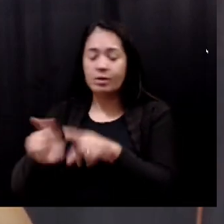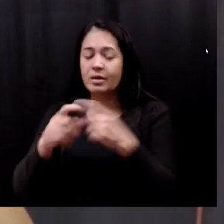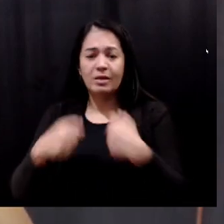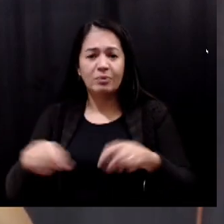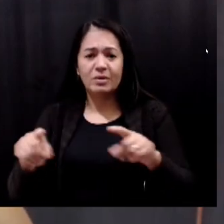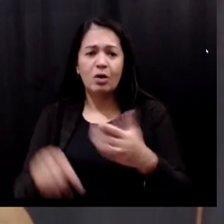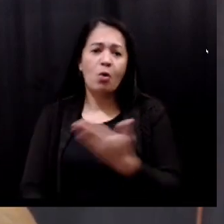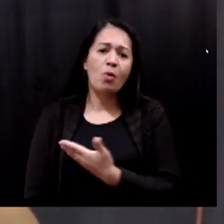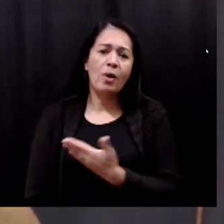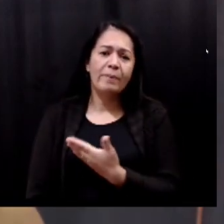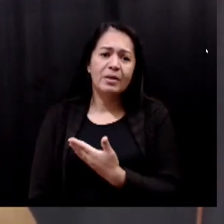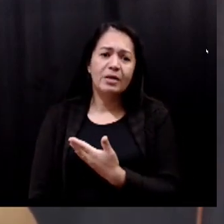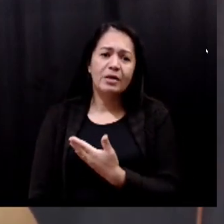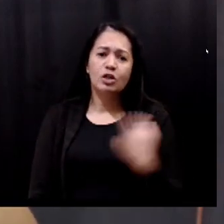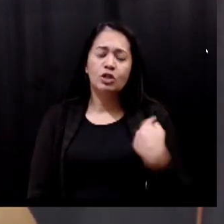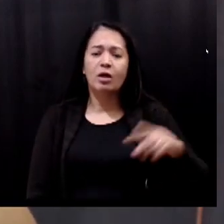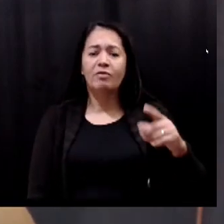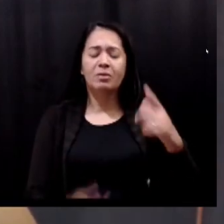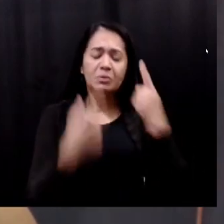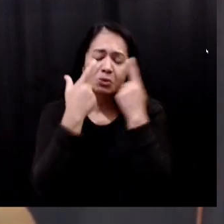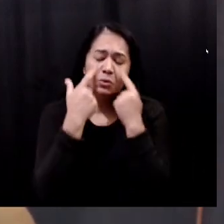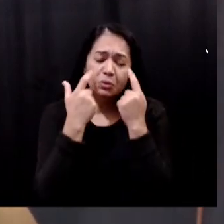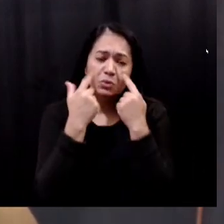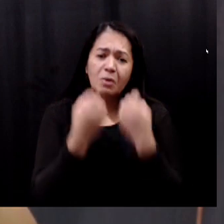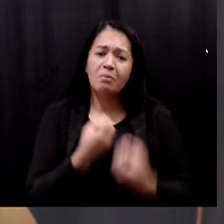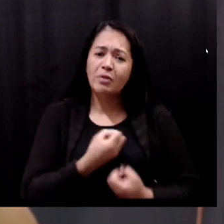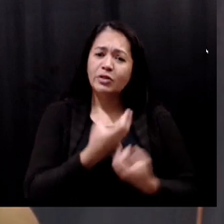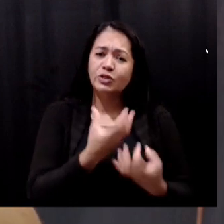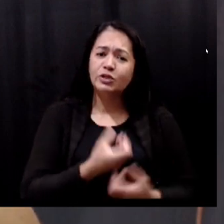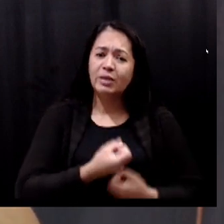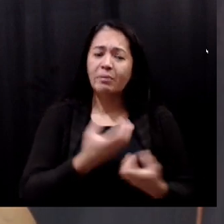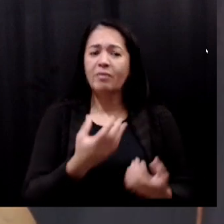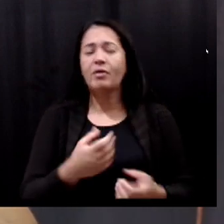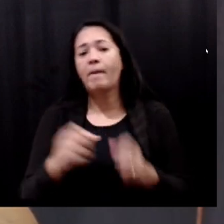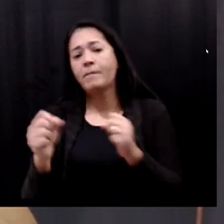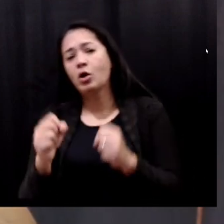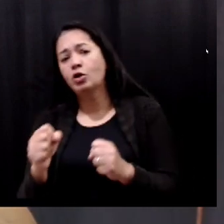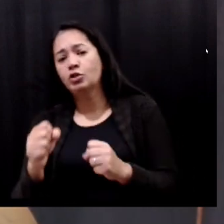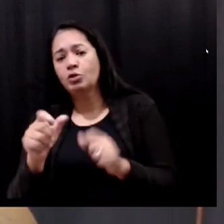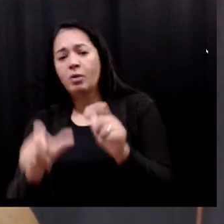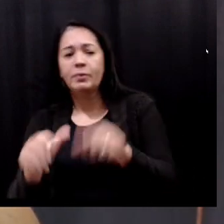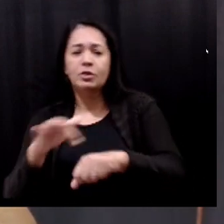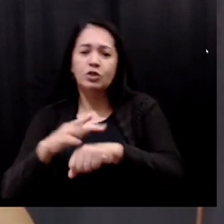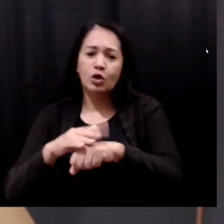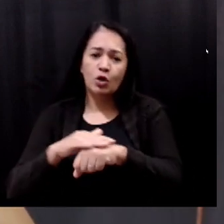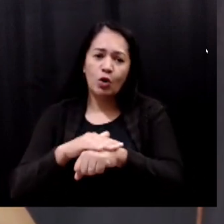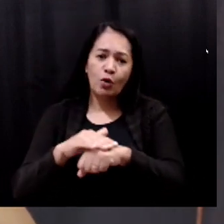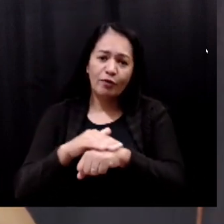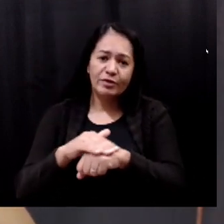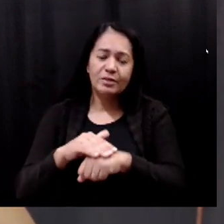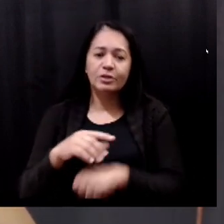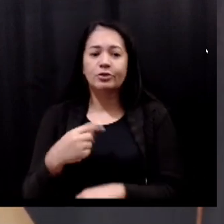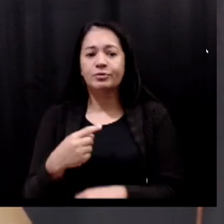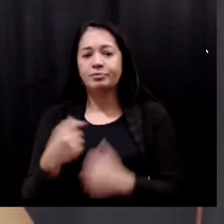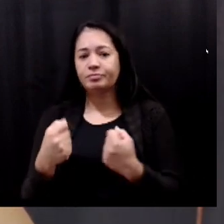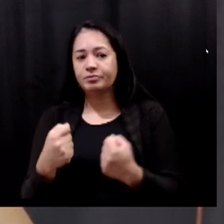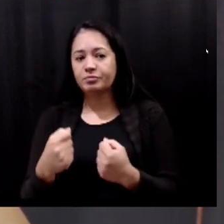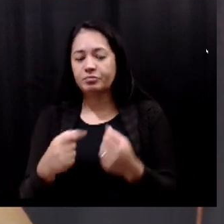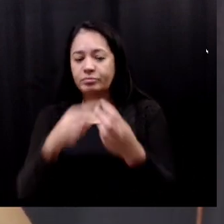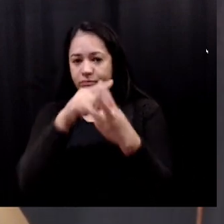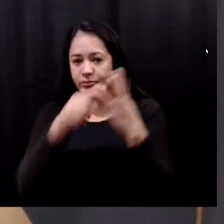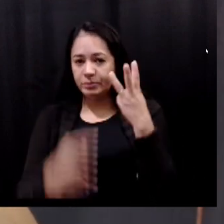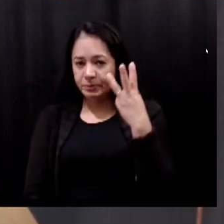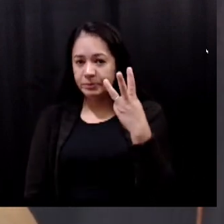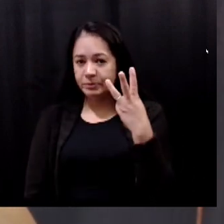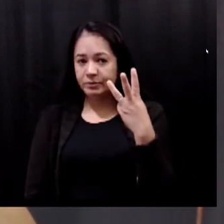nossas pitangas. Um amigo que a gente pode conversar. Eu gosto de dizer que a gente sempre tem que ter 3 tipos de pessoas quando a